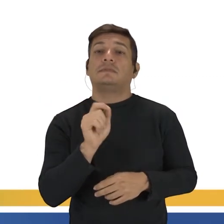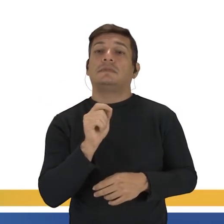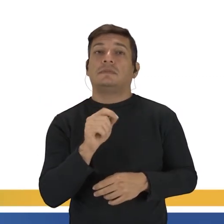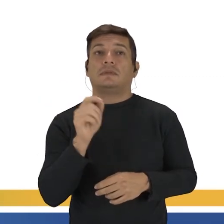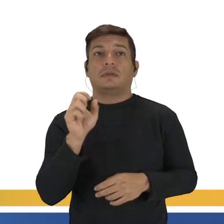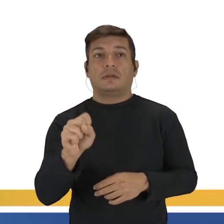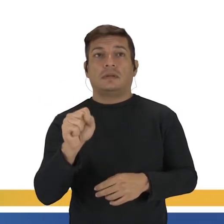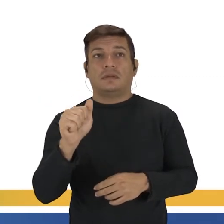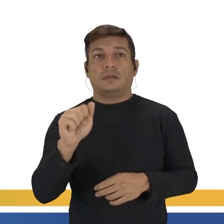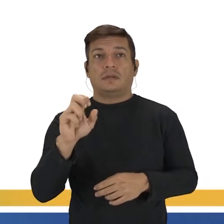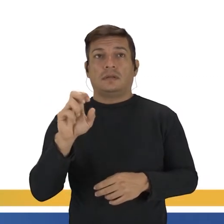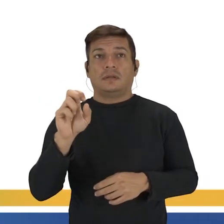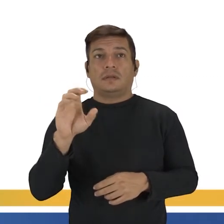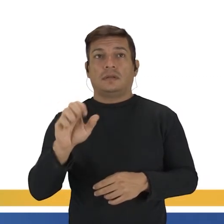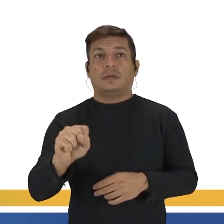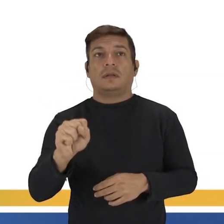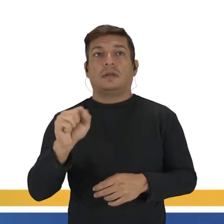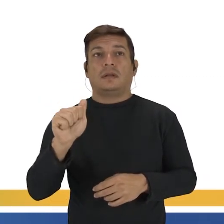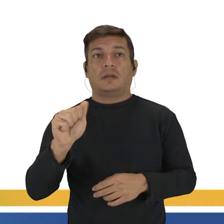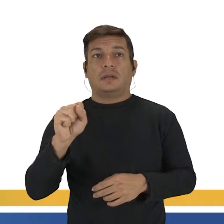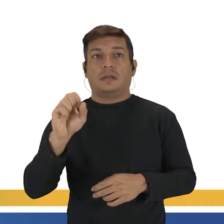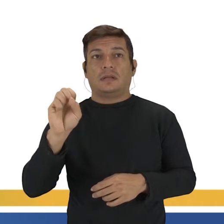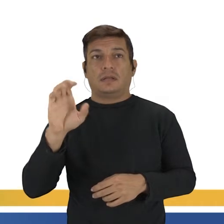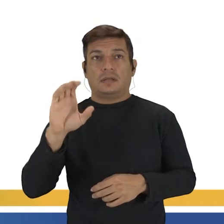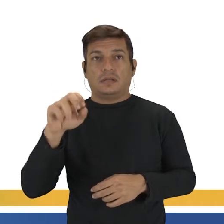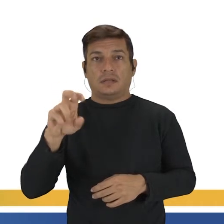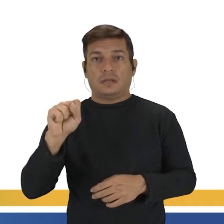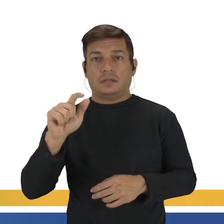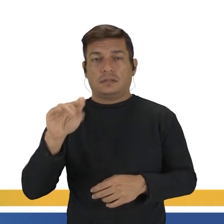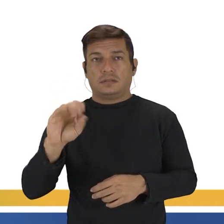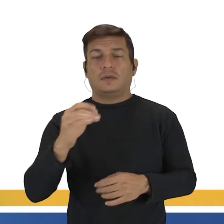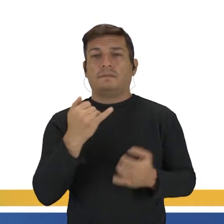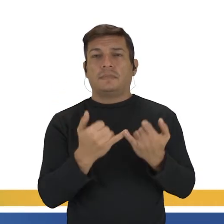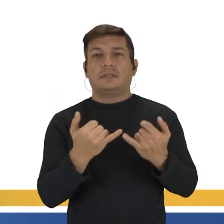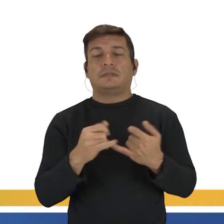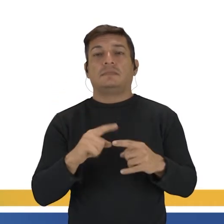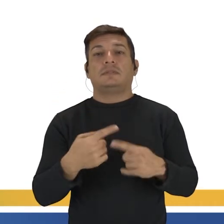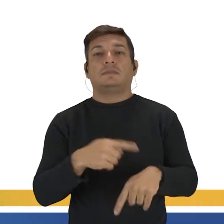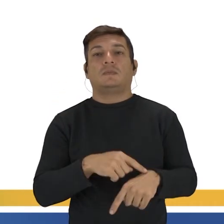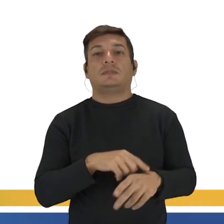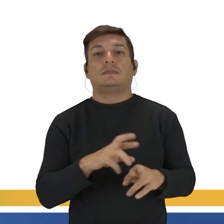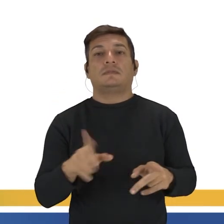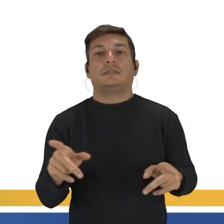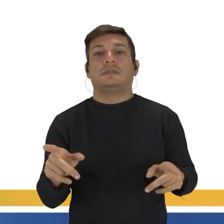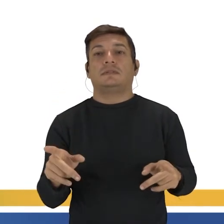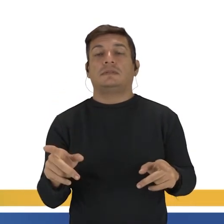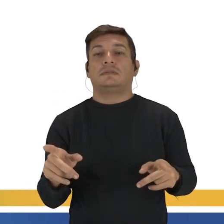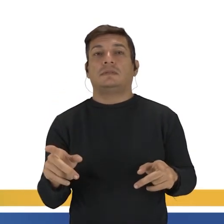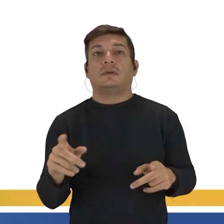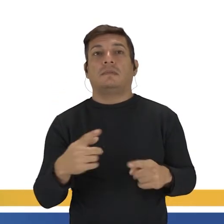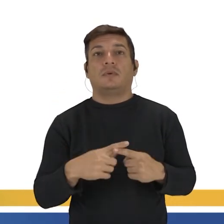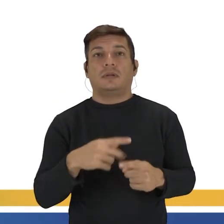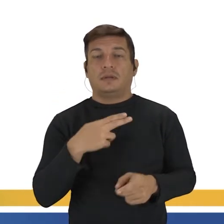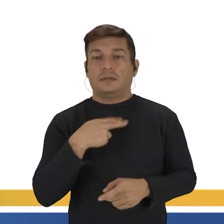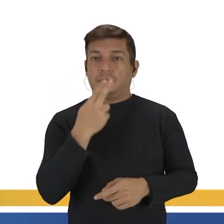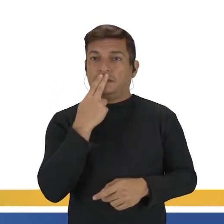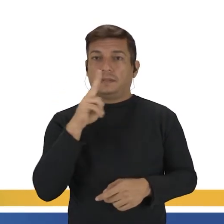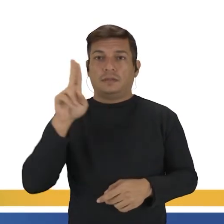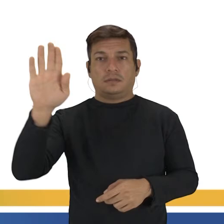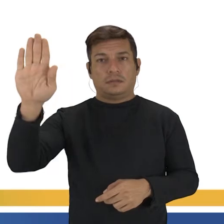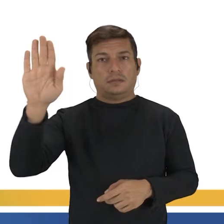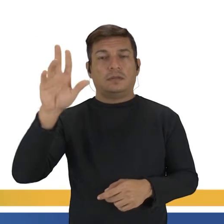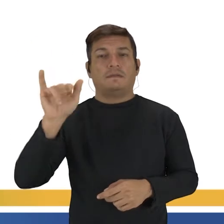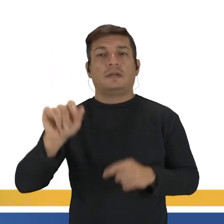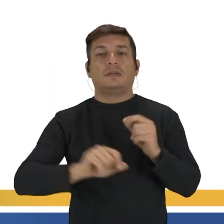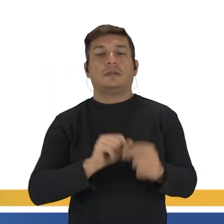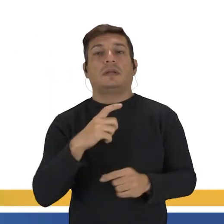a ascensão vai se dar de forma muito parecida, só que em momentos diferentes. Porque Hitler, né, ele só